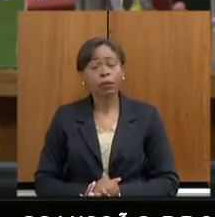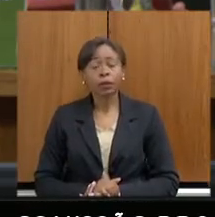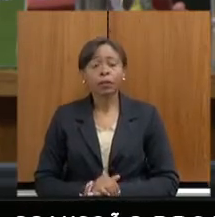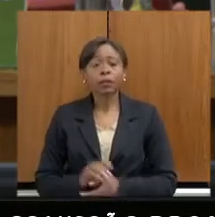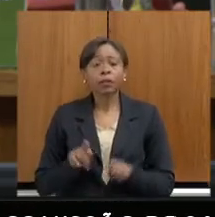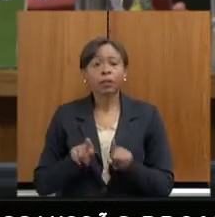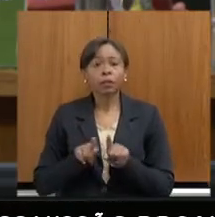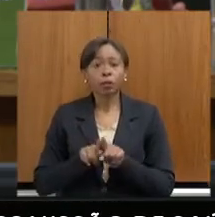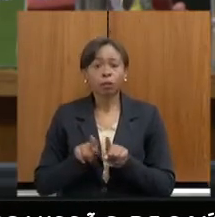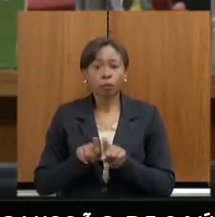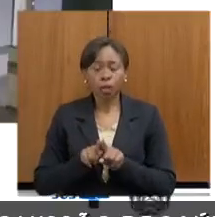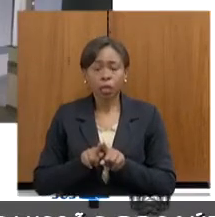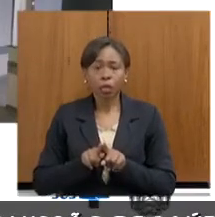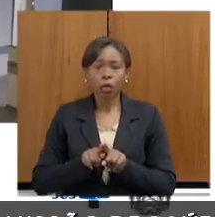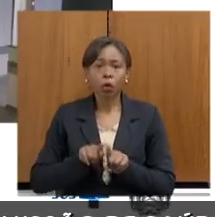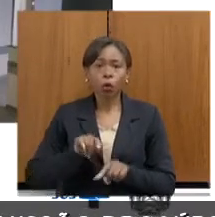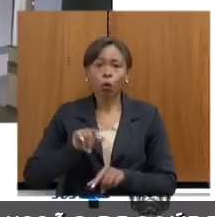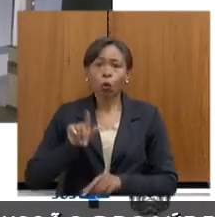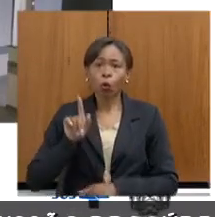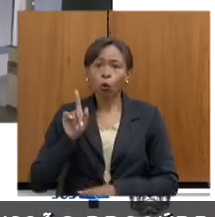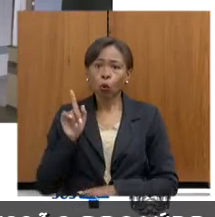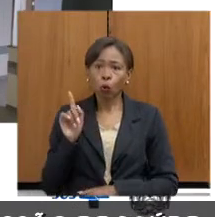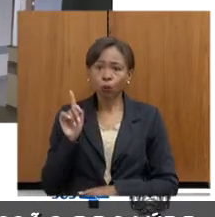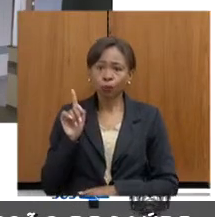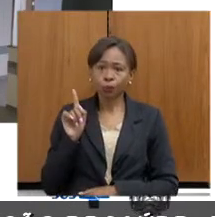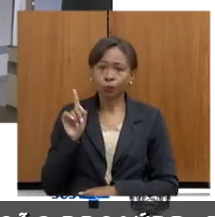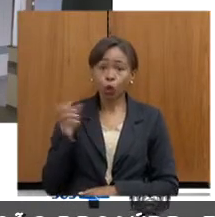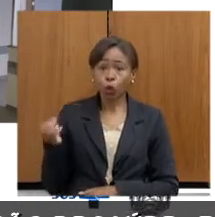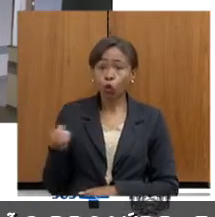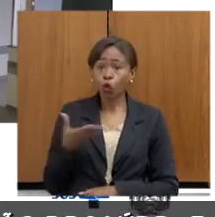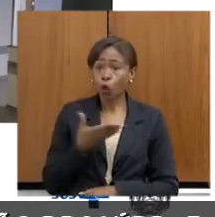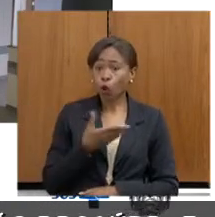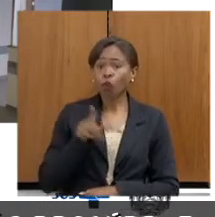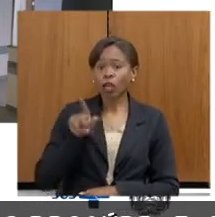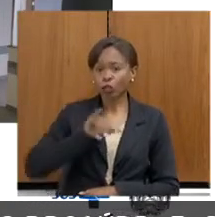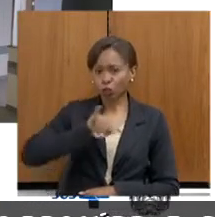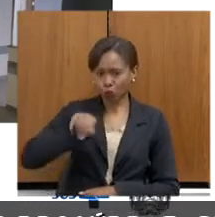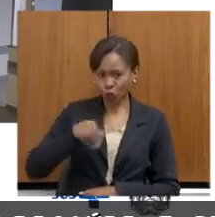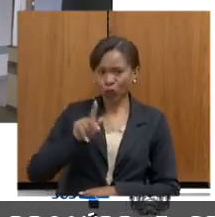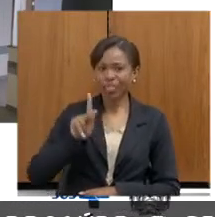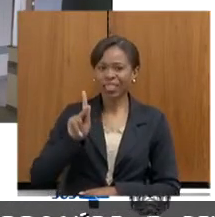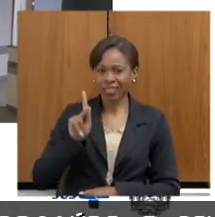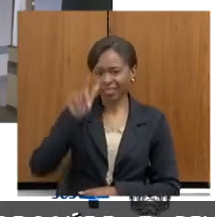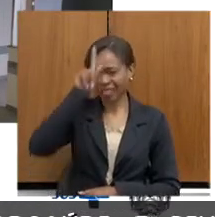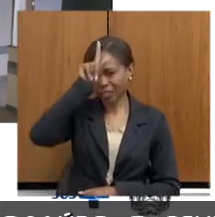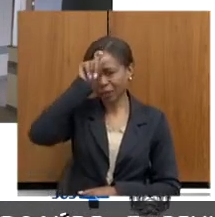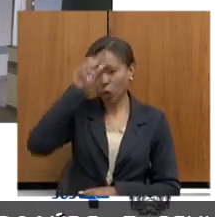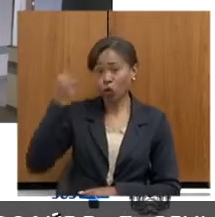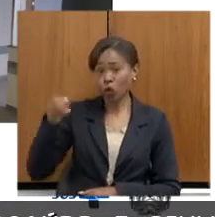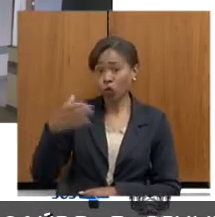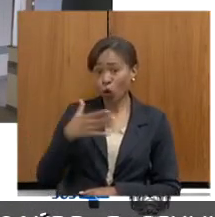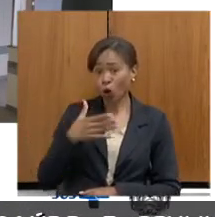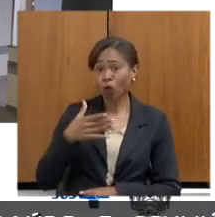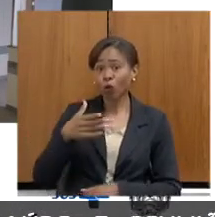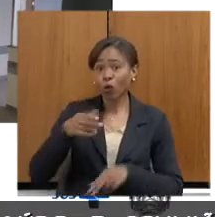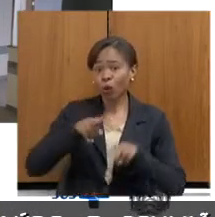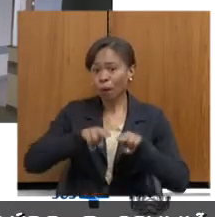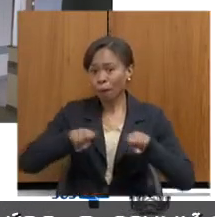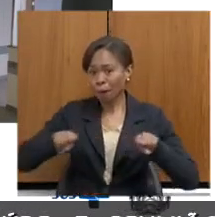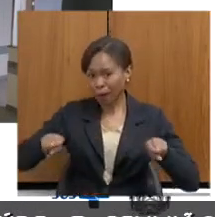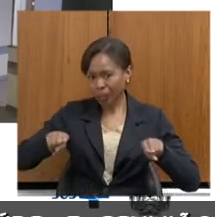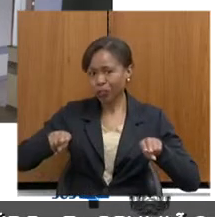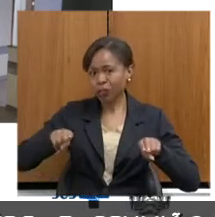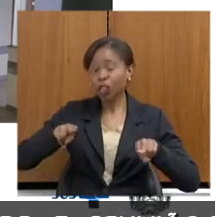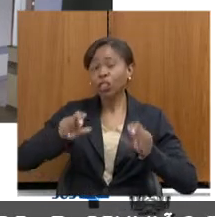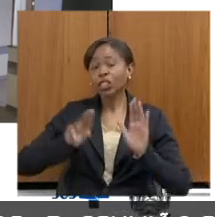ô Júlia tá para entregar agora no próximo mês o novo bloco cirúrgico reformado um plano de quatro para sete salas investimento de sete